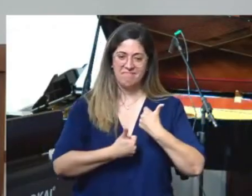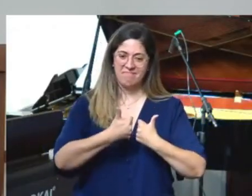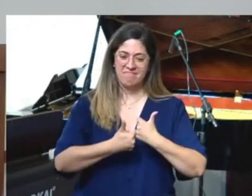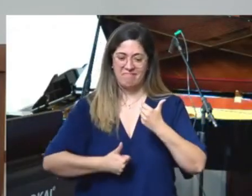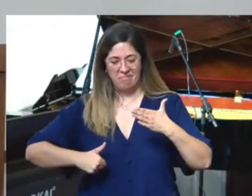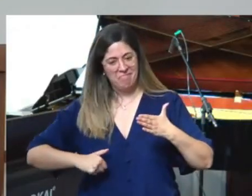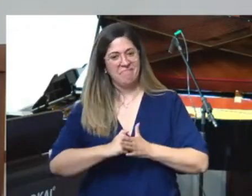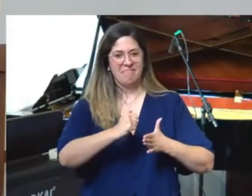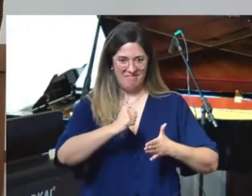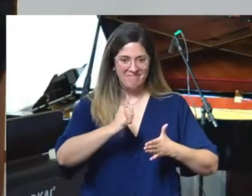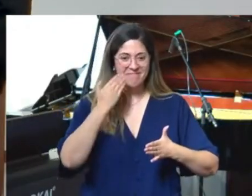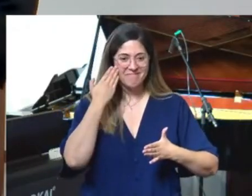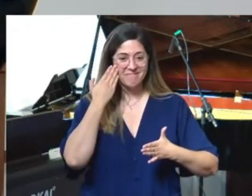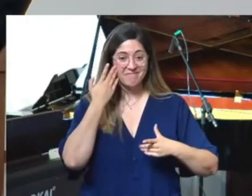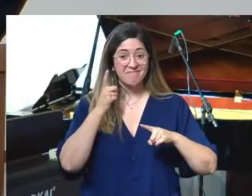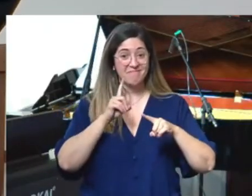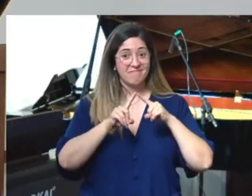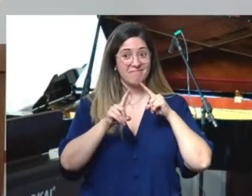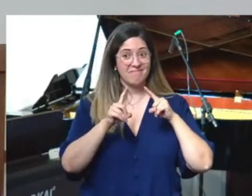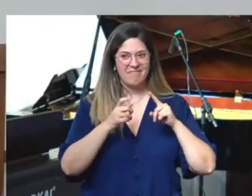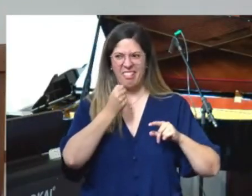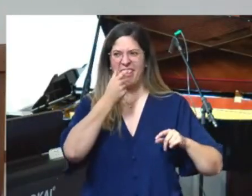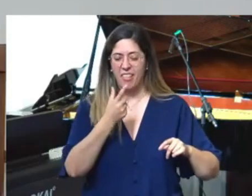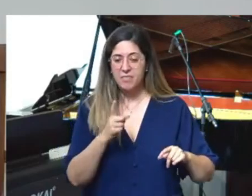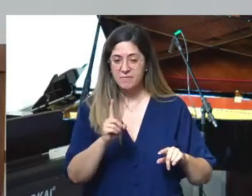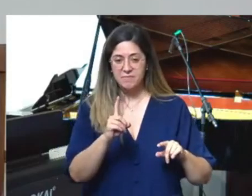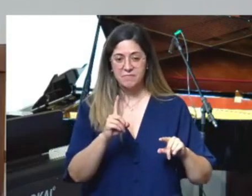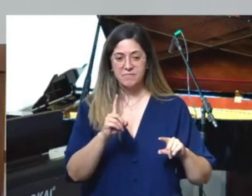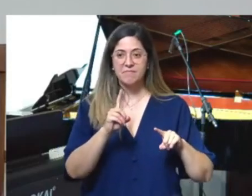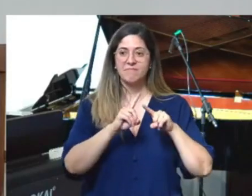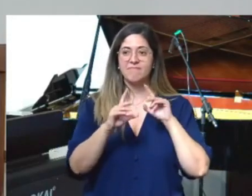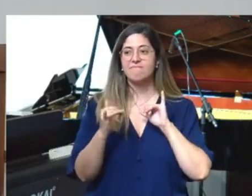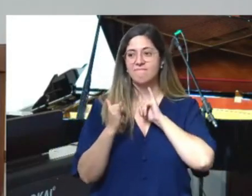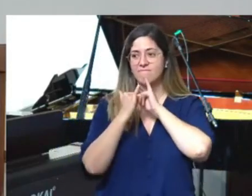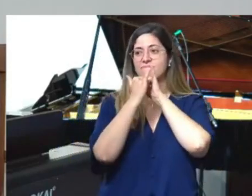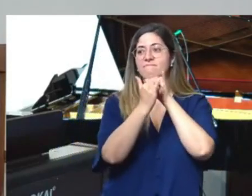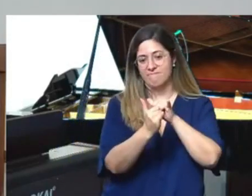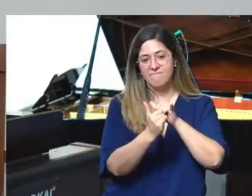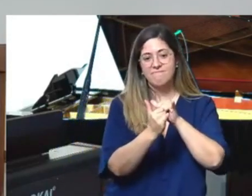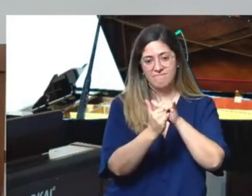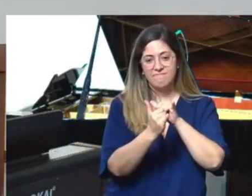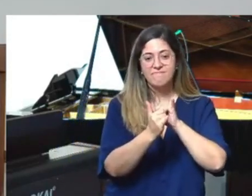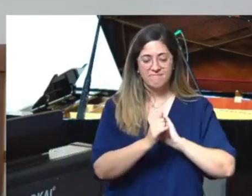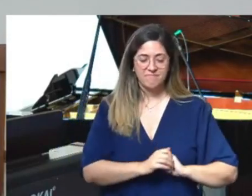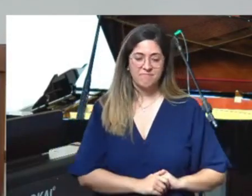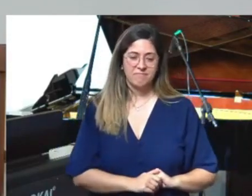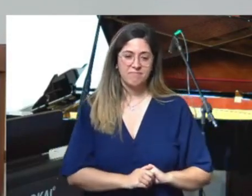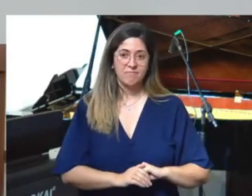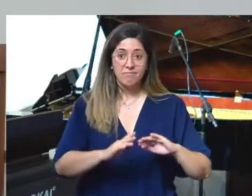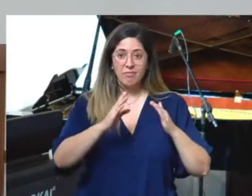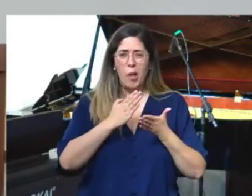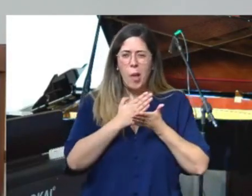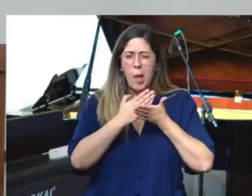Uma criança com Jesus no coração começa a obedecer a Jesus